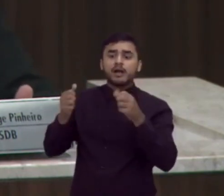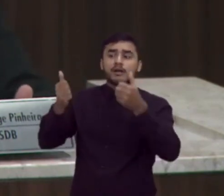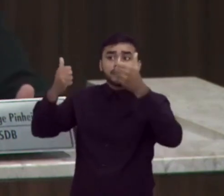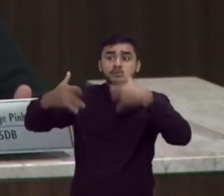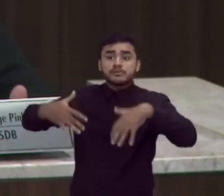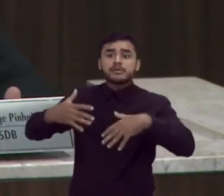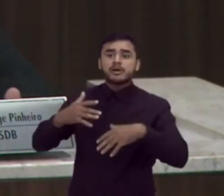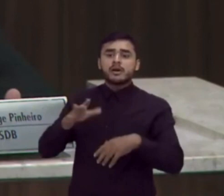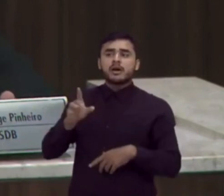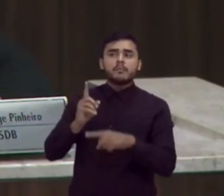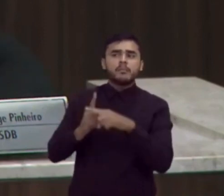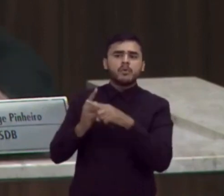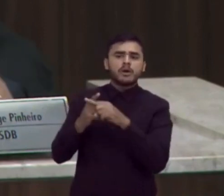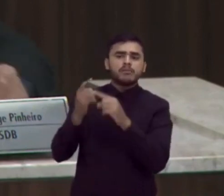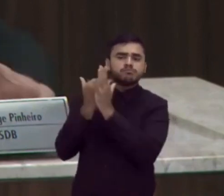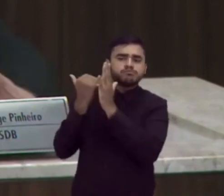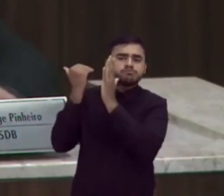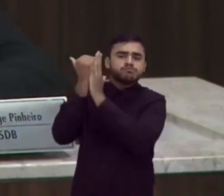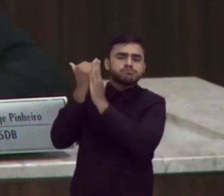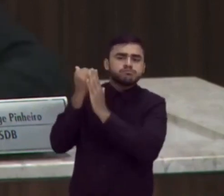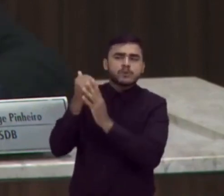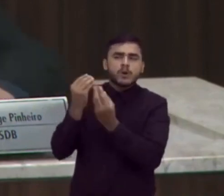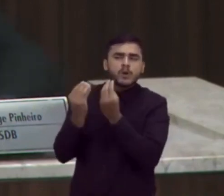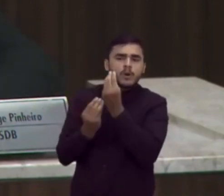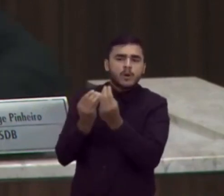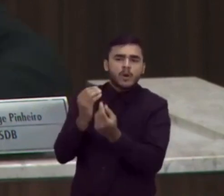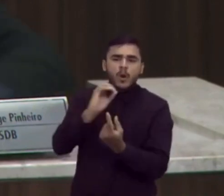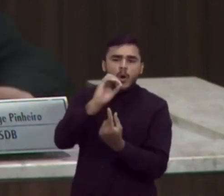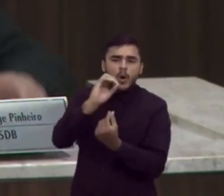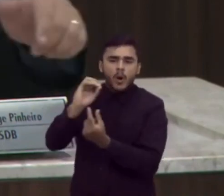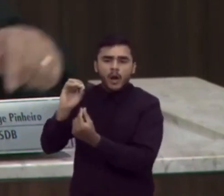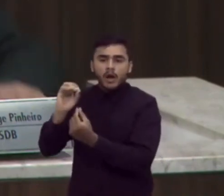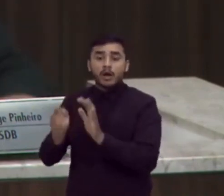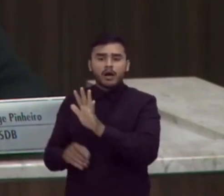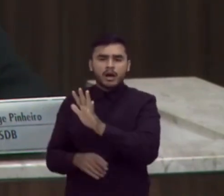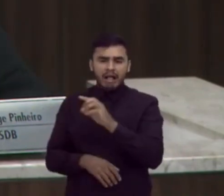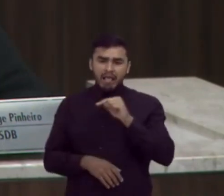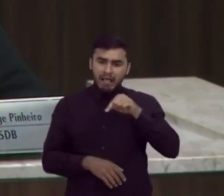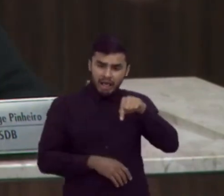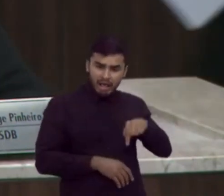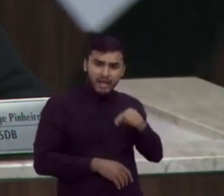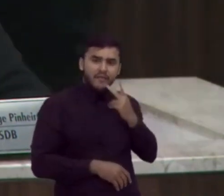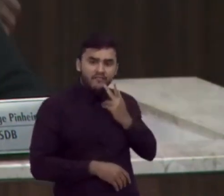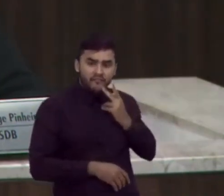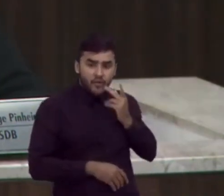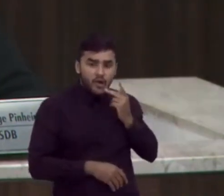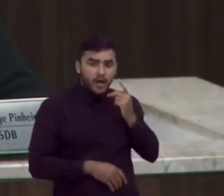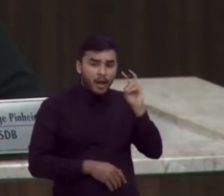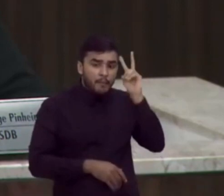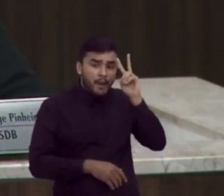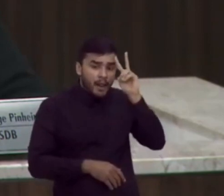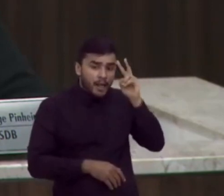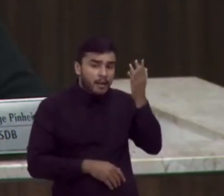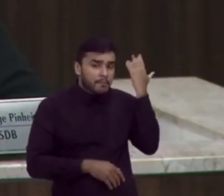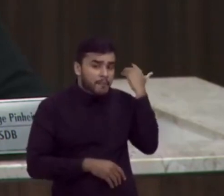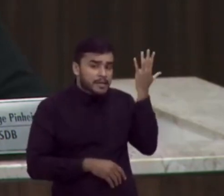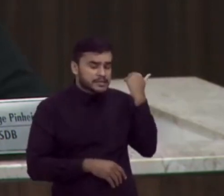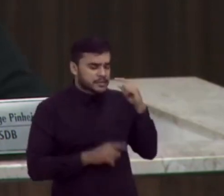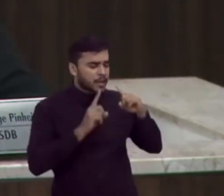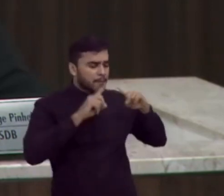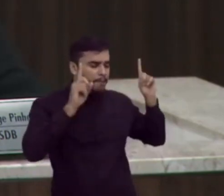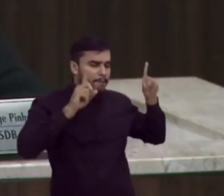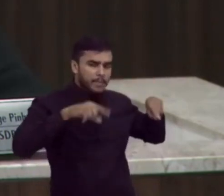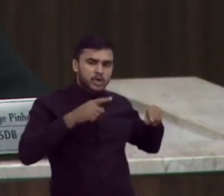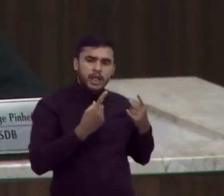aumentando valores, mas estava extinguindo os cargos e criando, e que mesmo assim a gente teve que fazer aqui